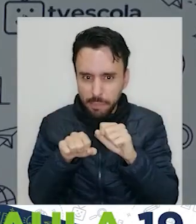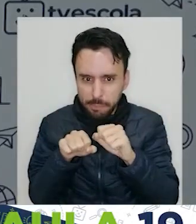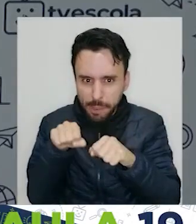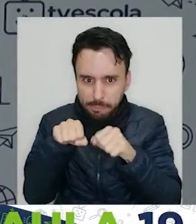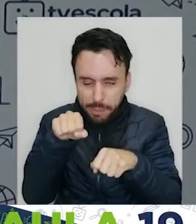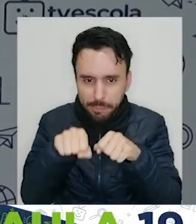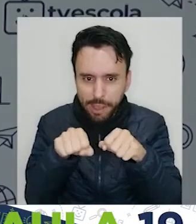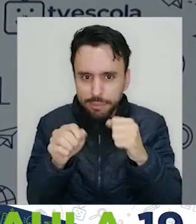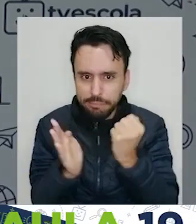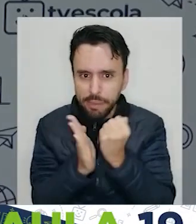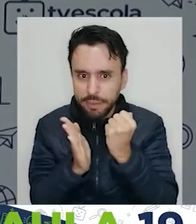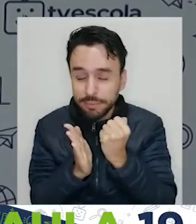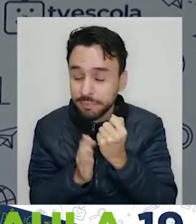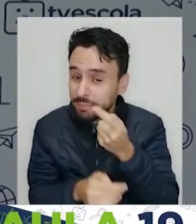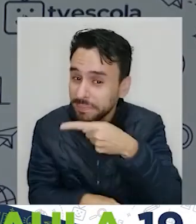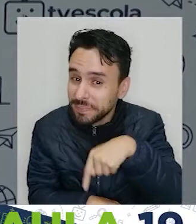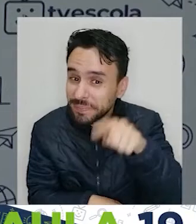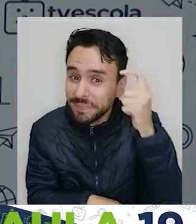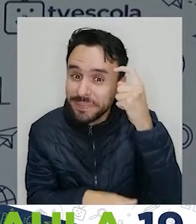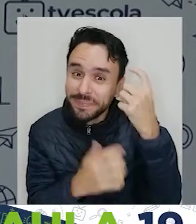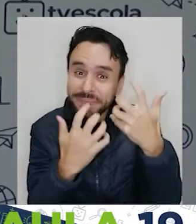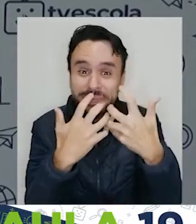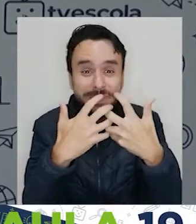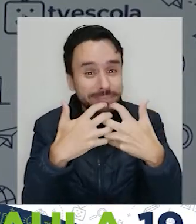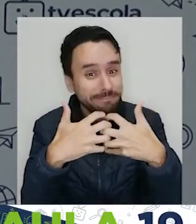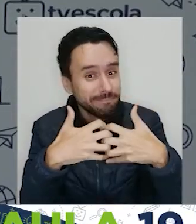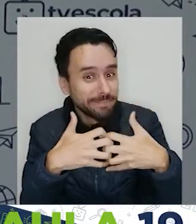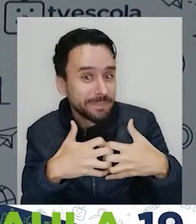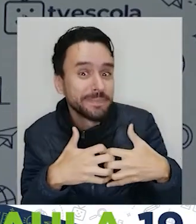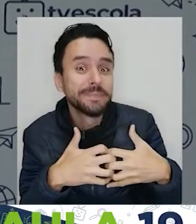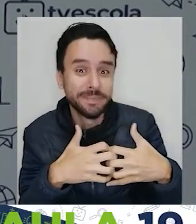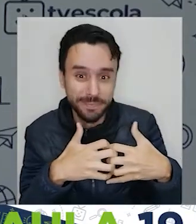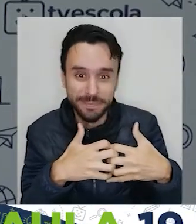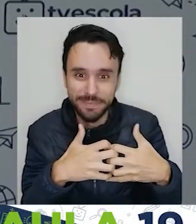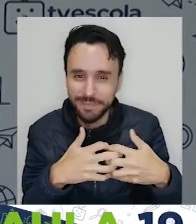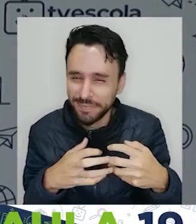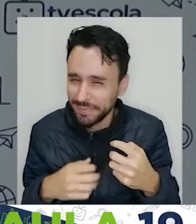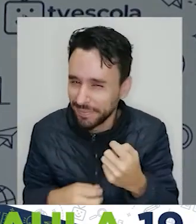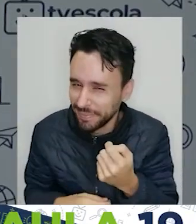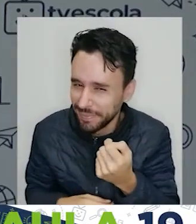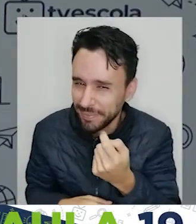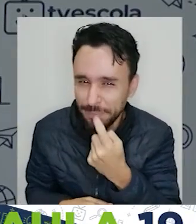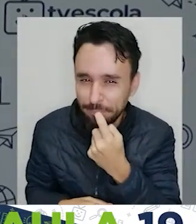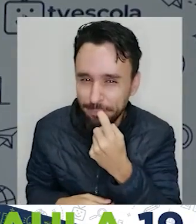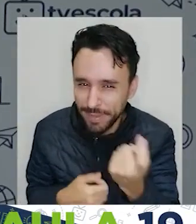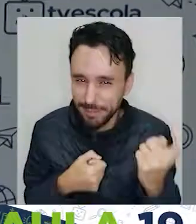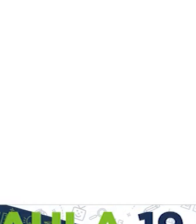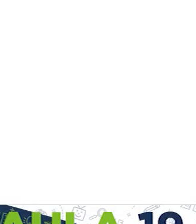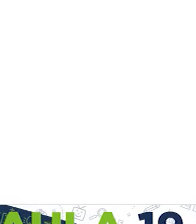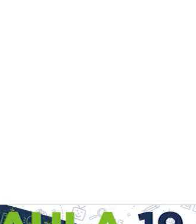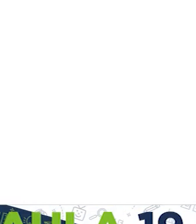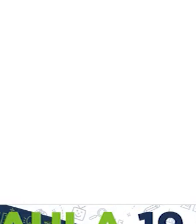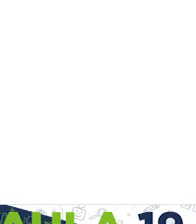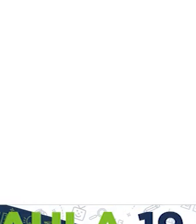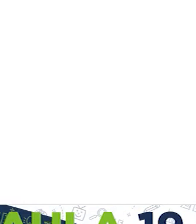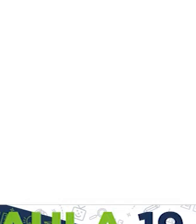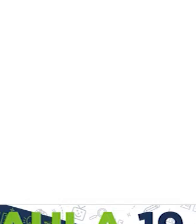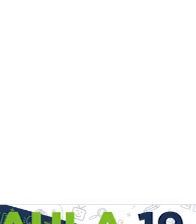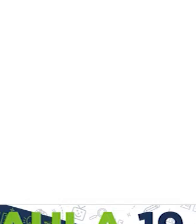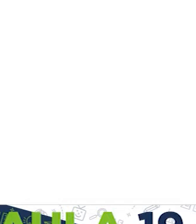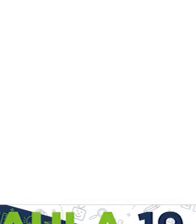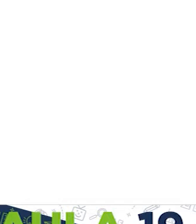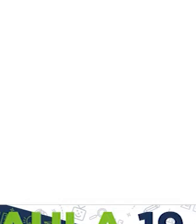A professora Márcia vai deixar vocês pensarem um pouquinho. E daqui a pouco eu volto.